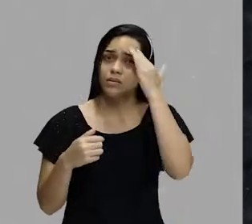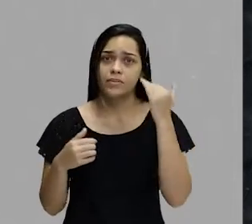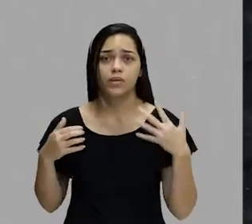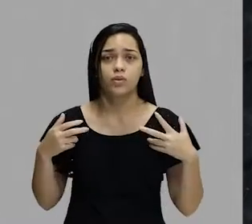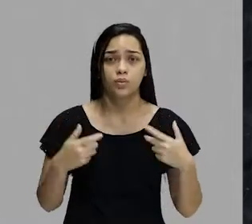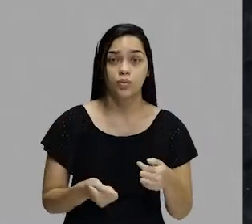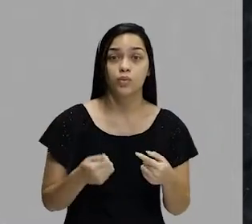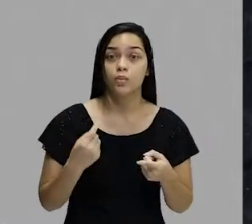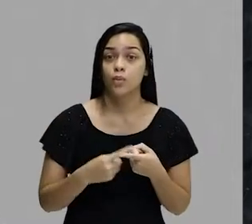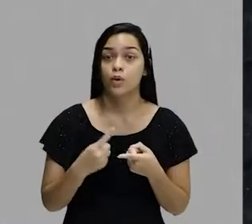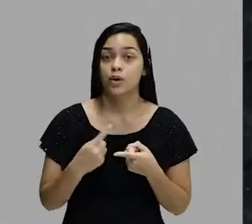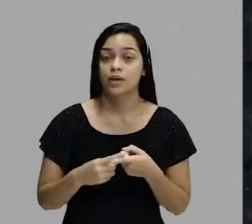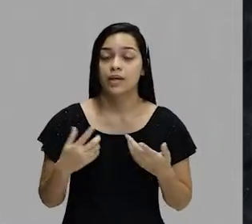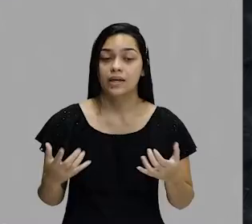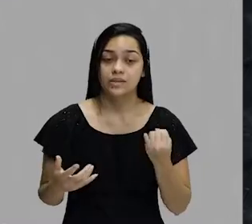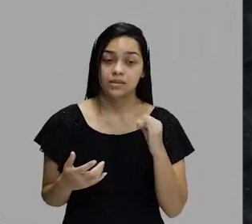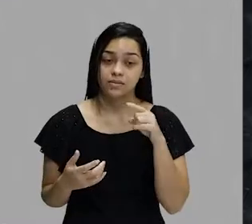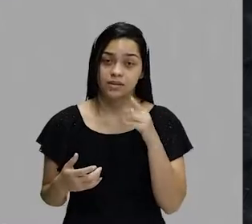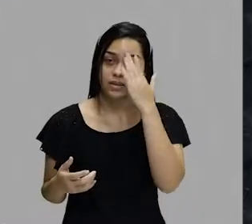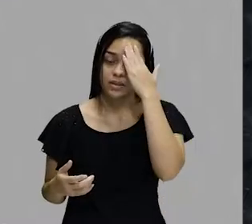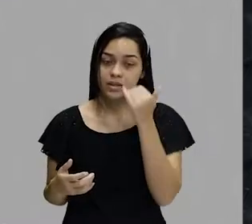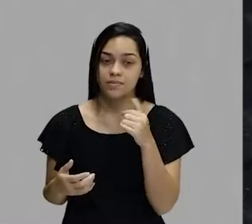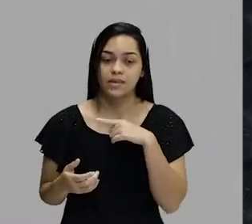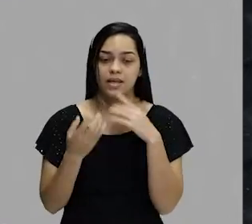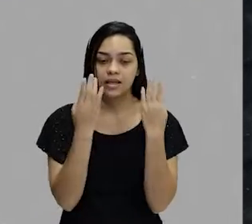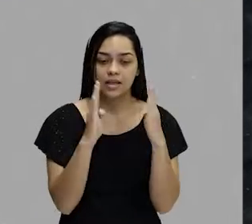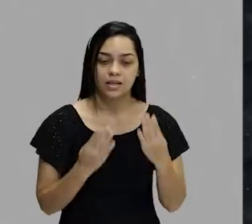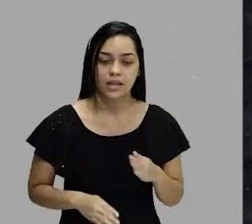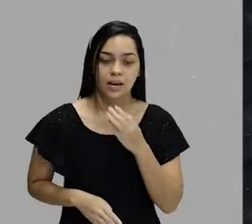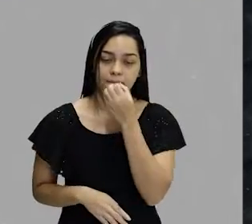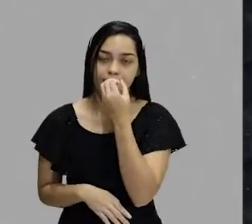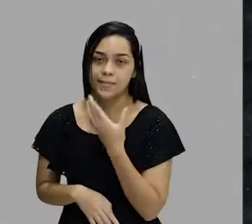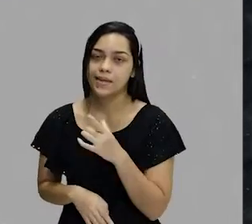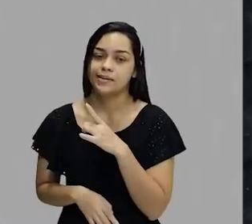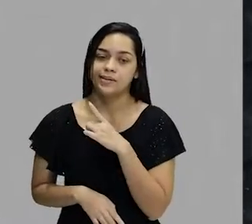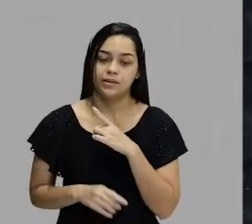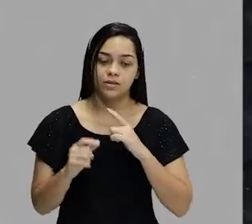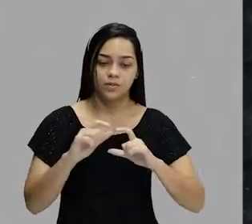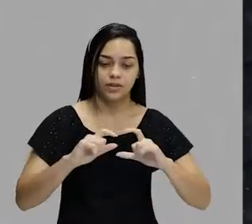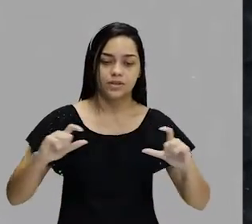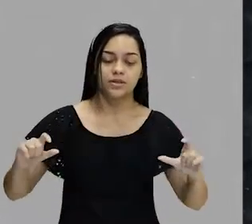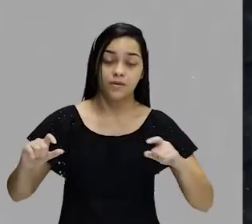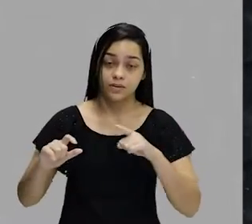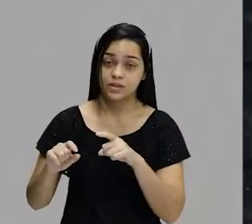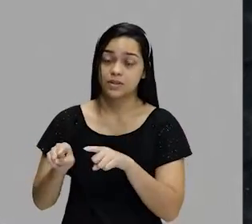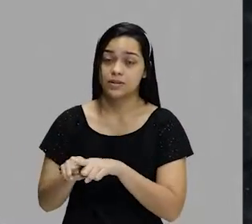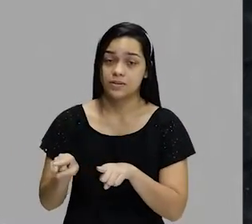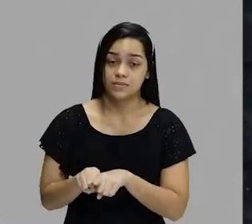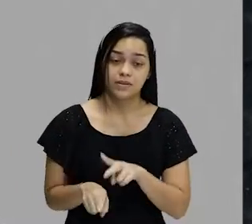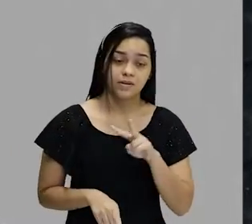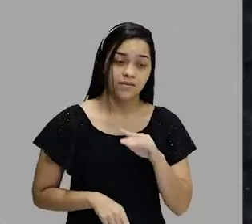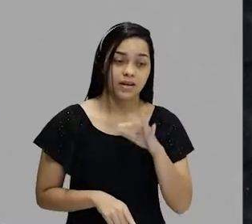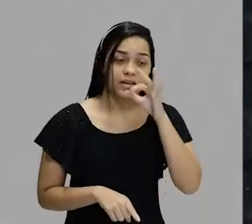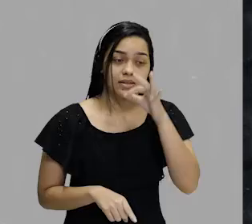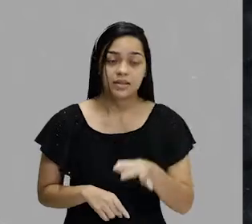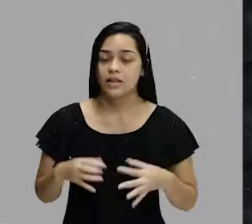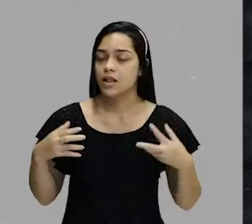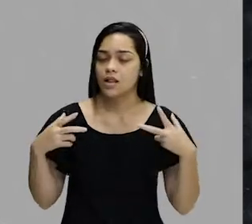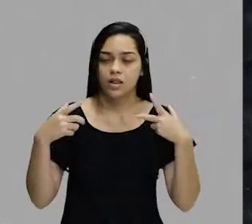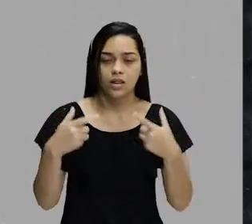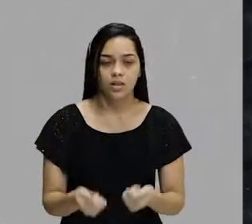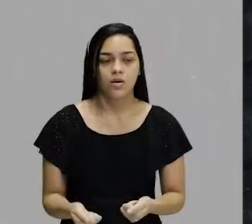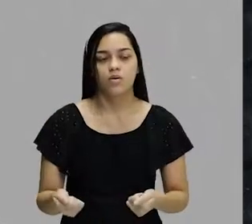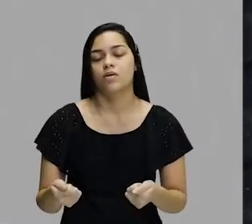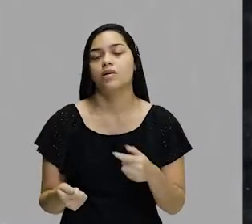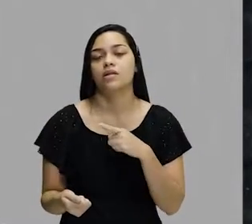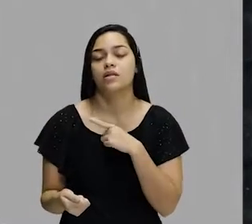isso, porque se você sabe analisar bem uma oração, você vai acertar